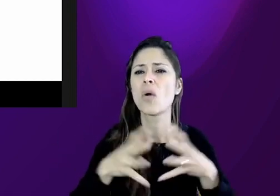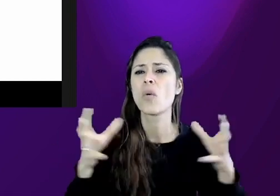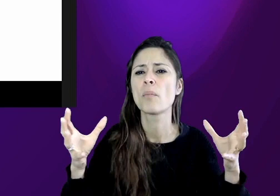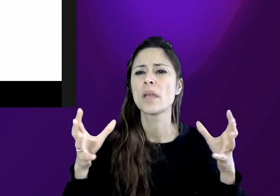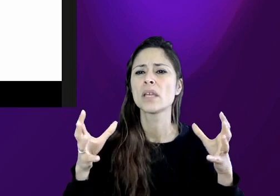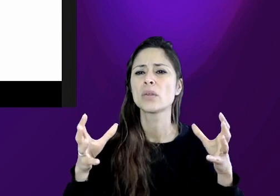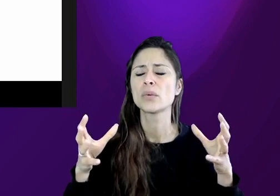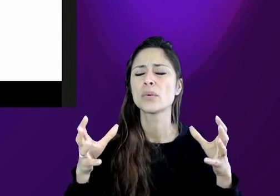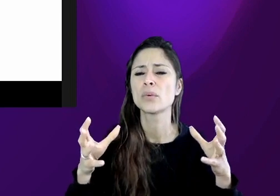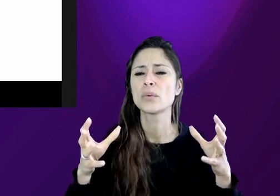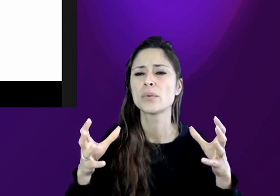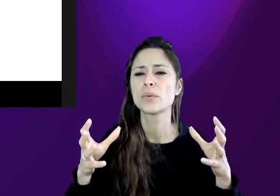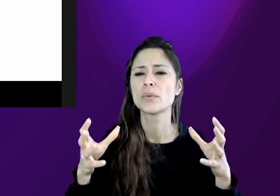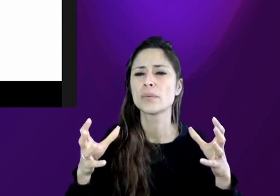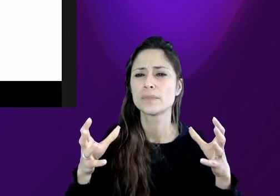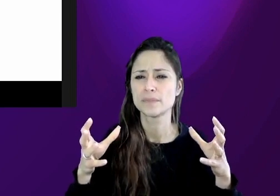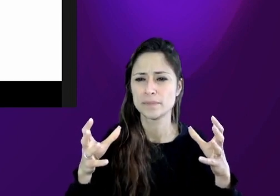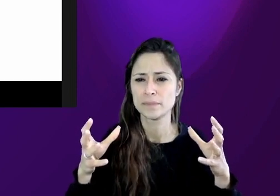da